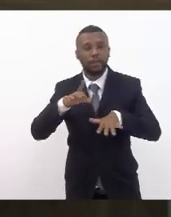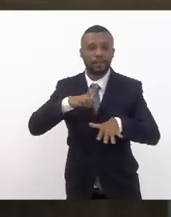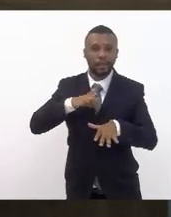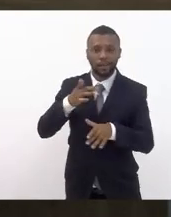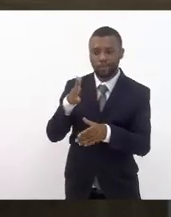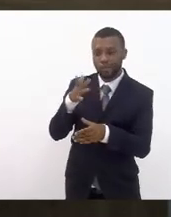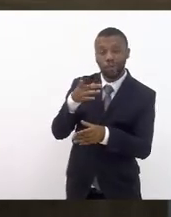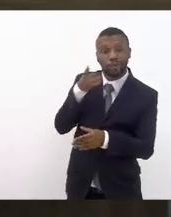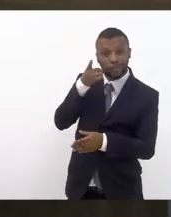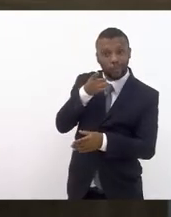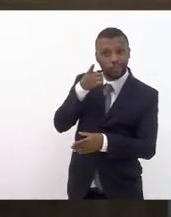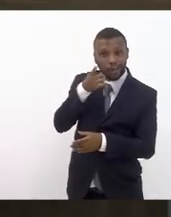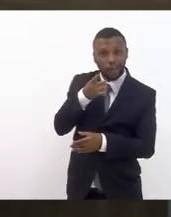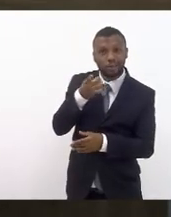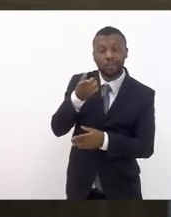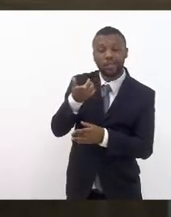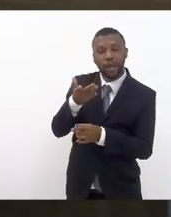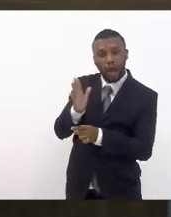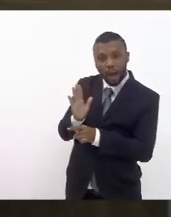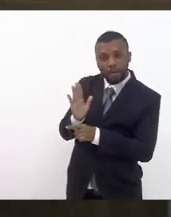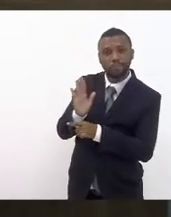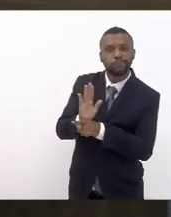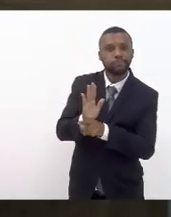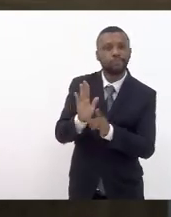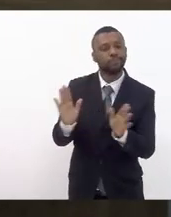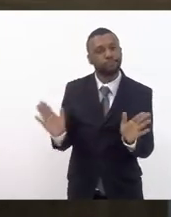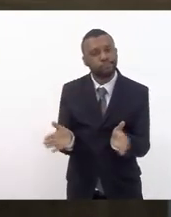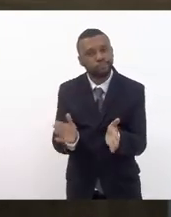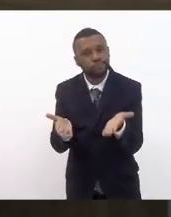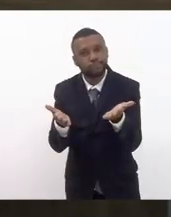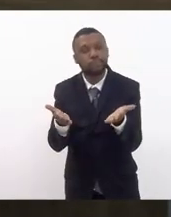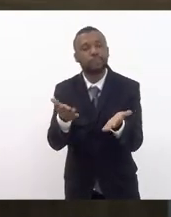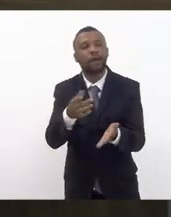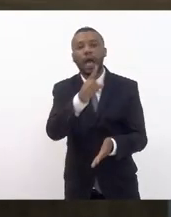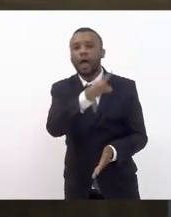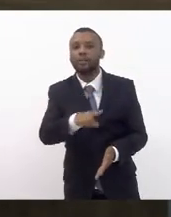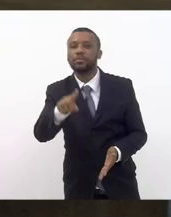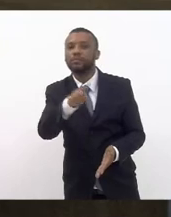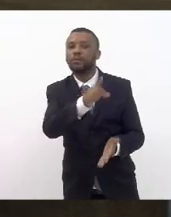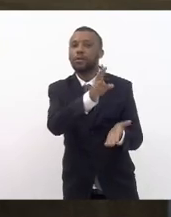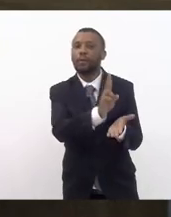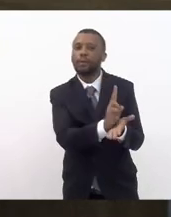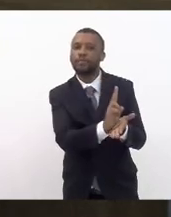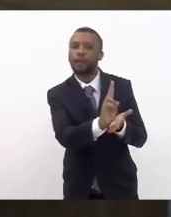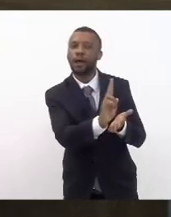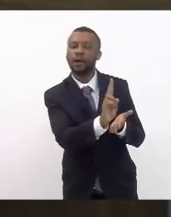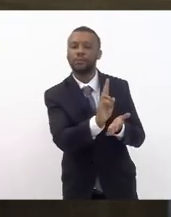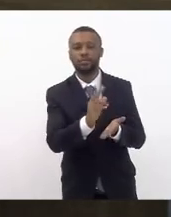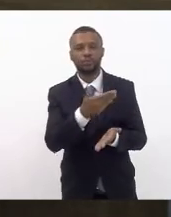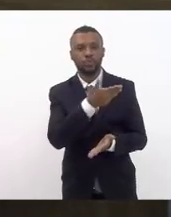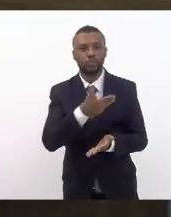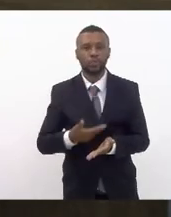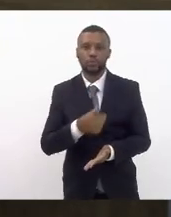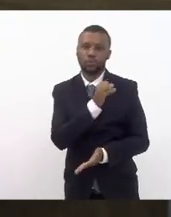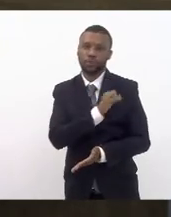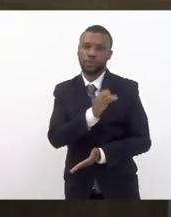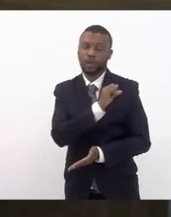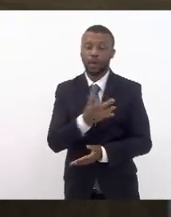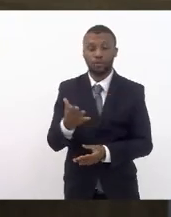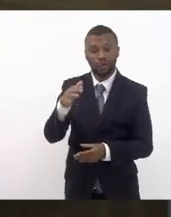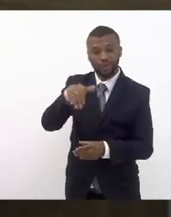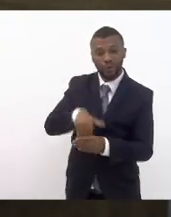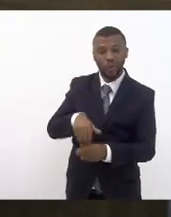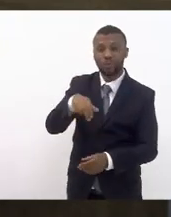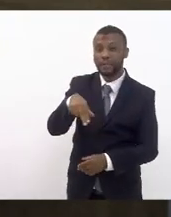sido um deputado que contribuiu para extinguir uma universidade no nosso estado. Com o meu voto,